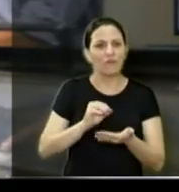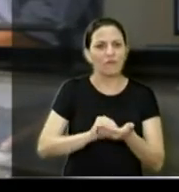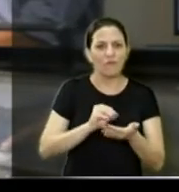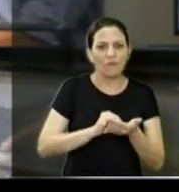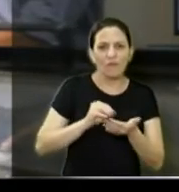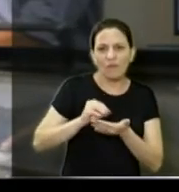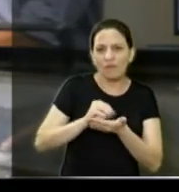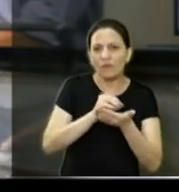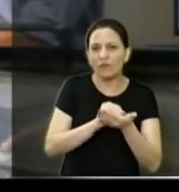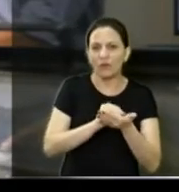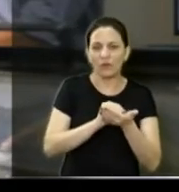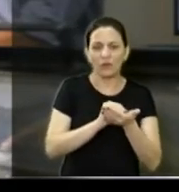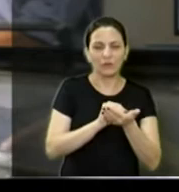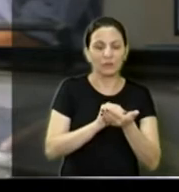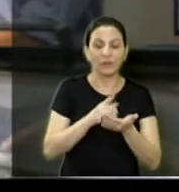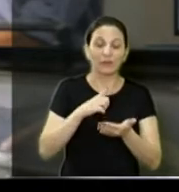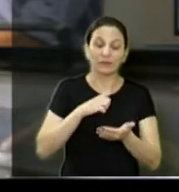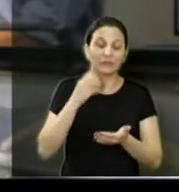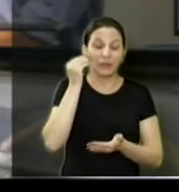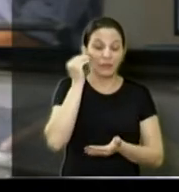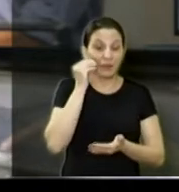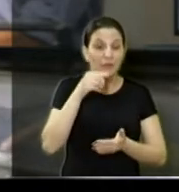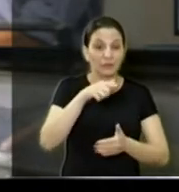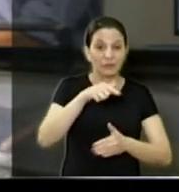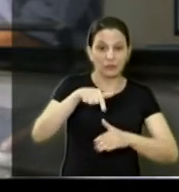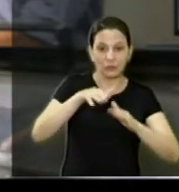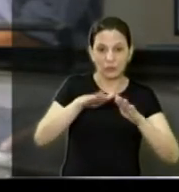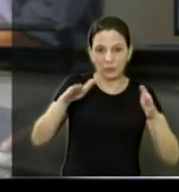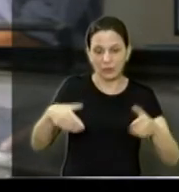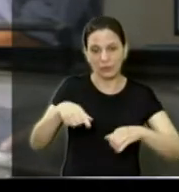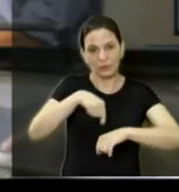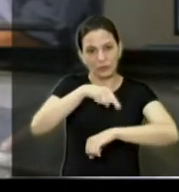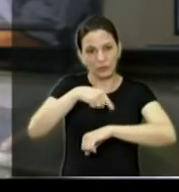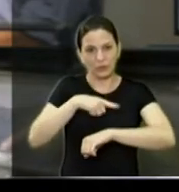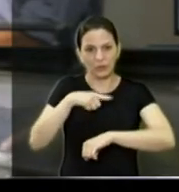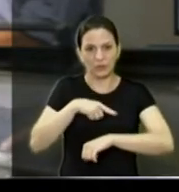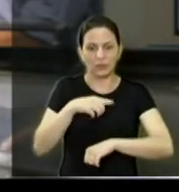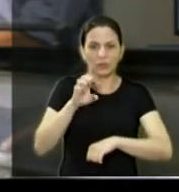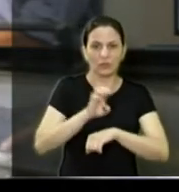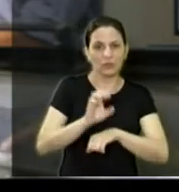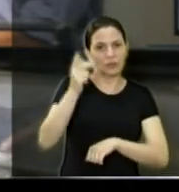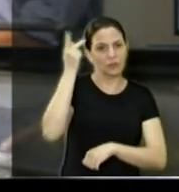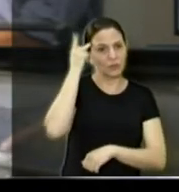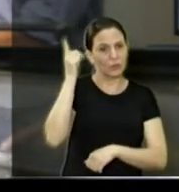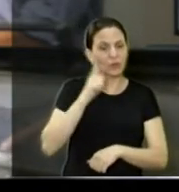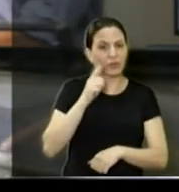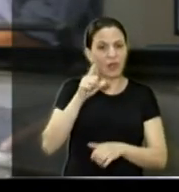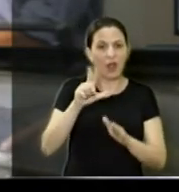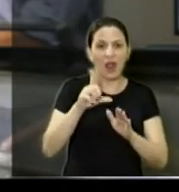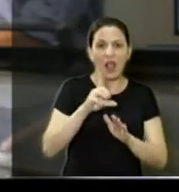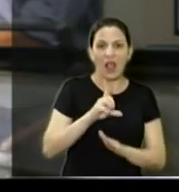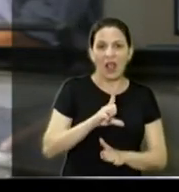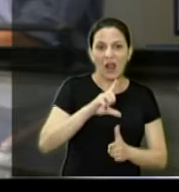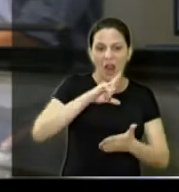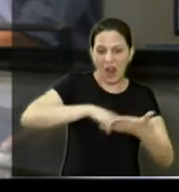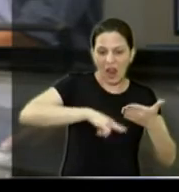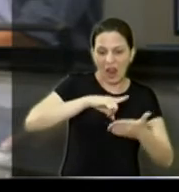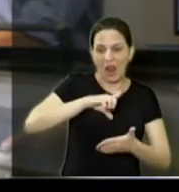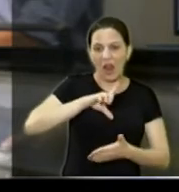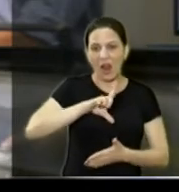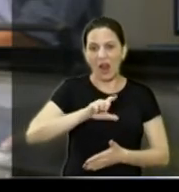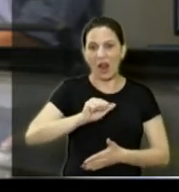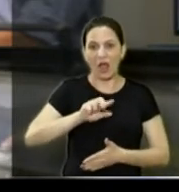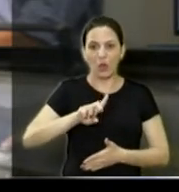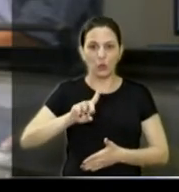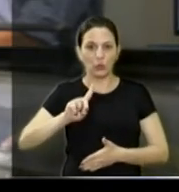bancada própria, certificada pelo Instituto de Pesos e Medidas do Estado de São Paulo, cujo laudo conclusivo será divulgado até a segunda